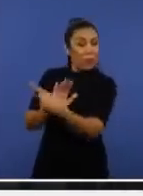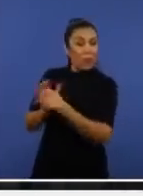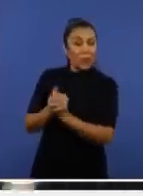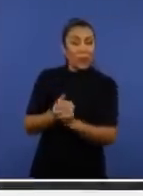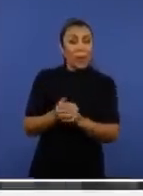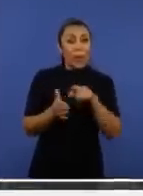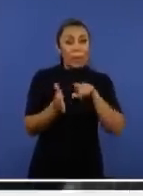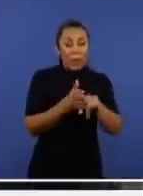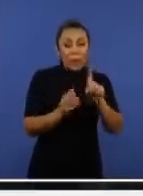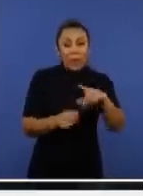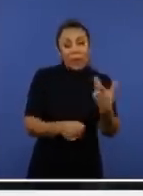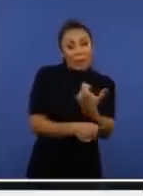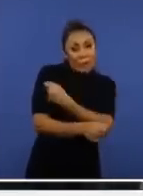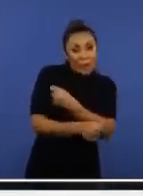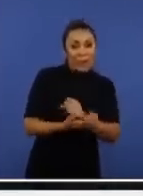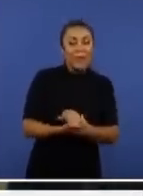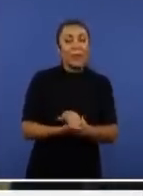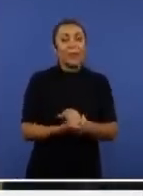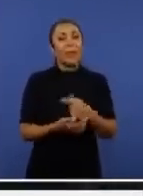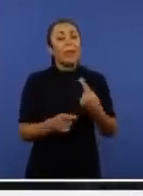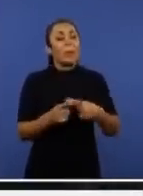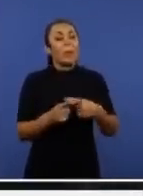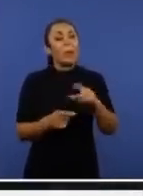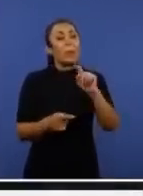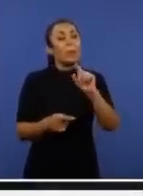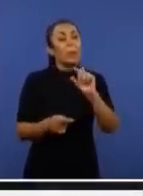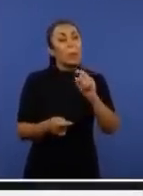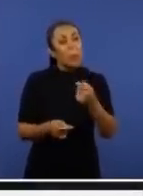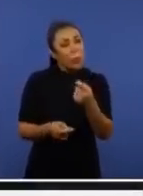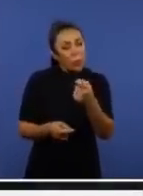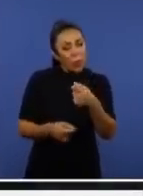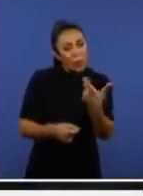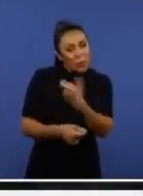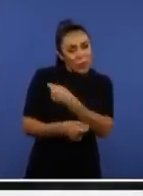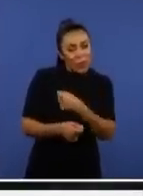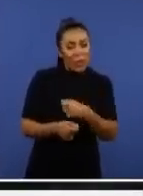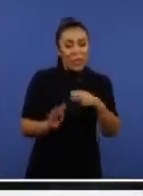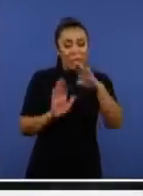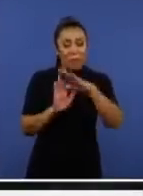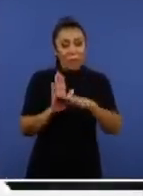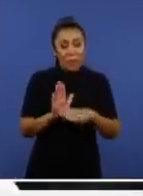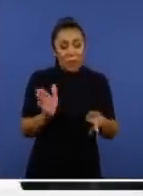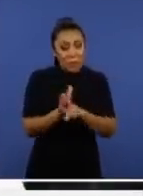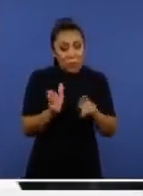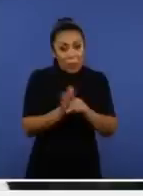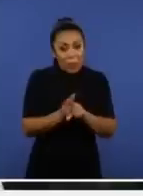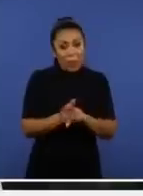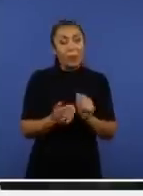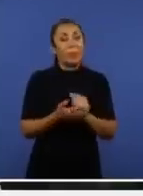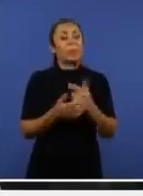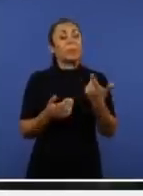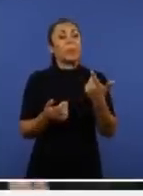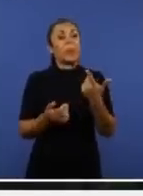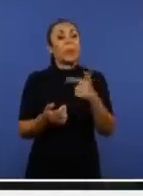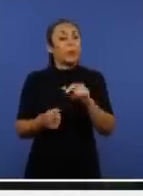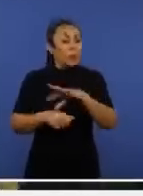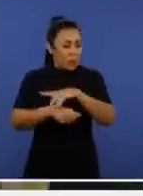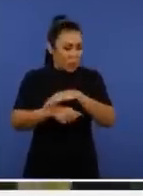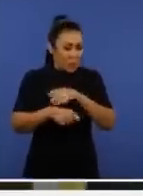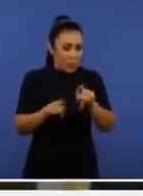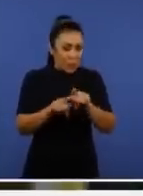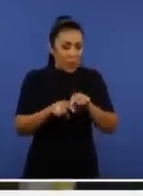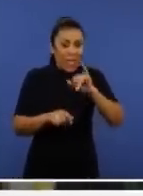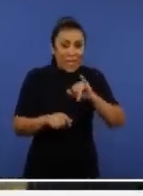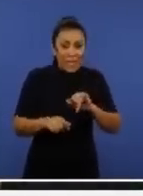vacina, cobertura vacinal muito baixa para vacinas obrigatórias do calendário de vacinação. E se as fake